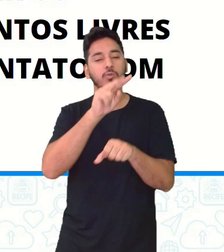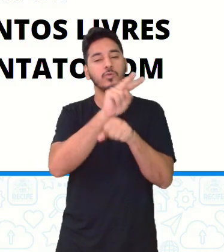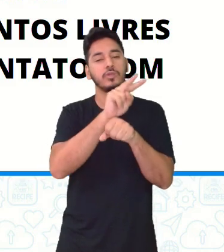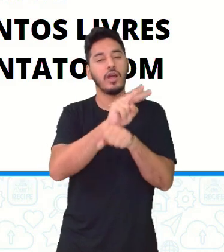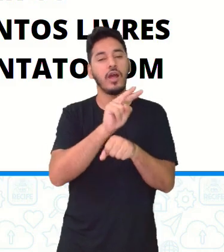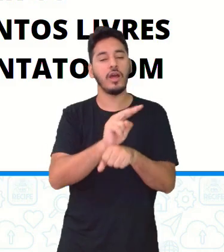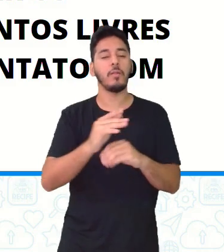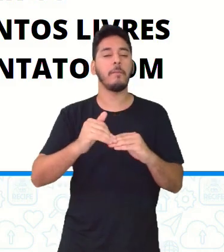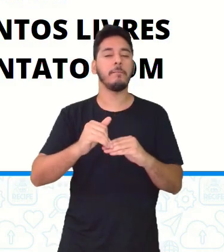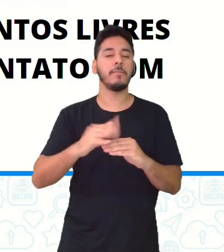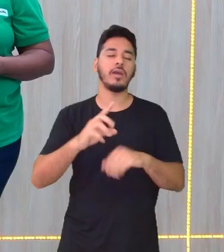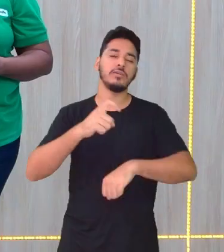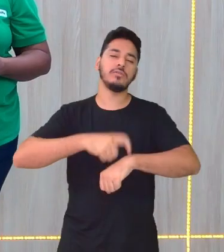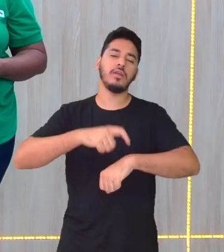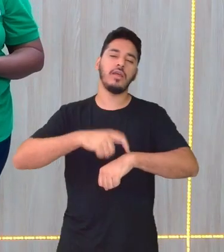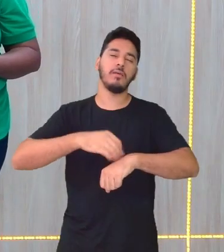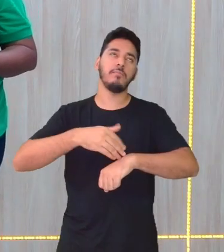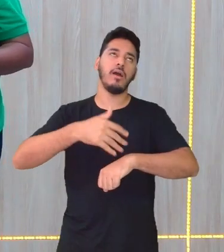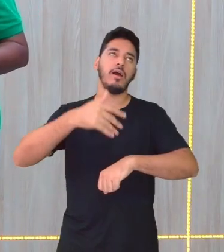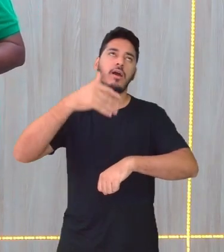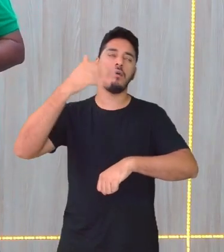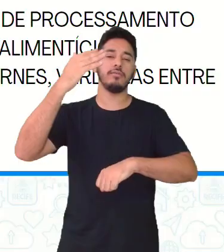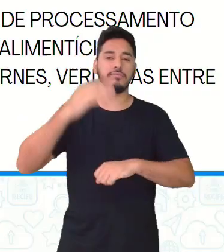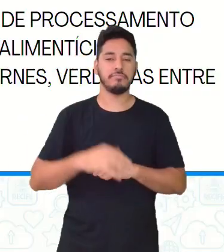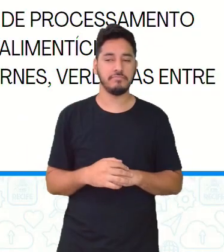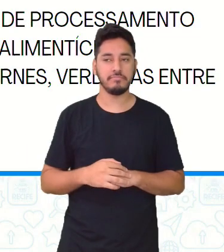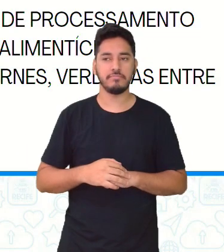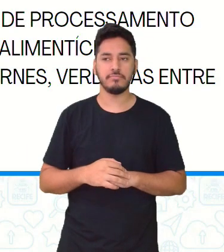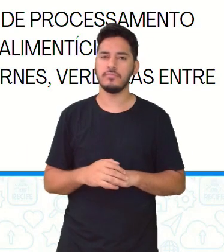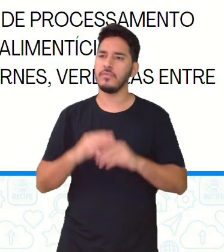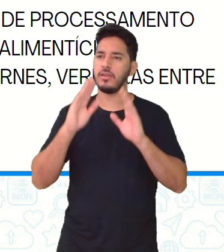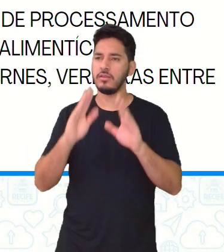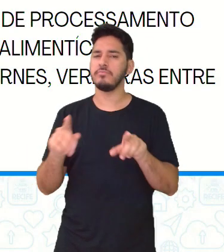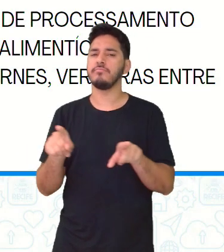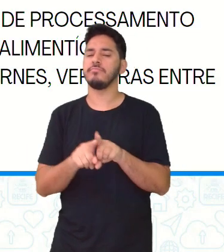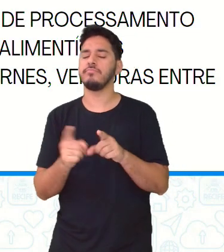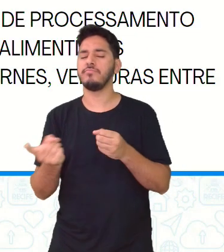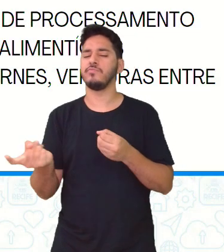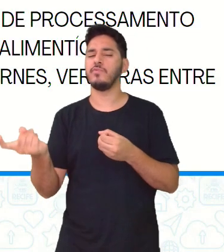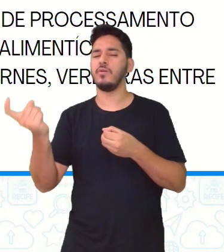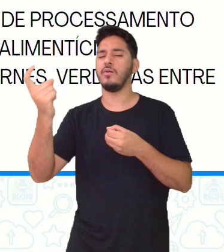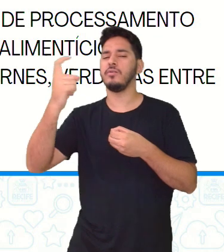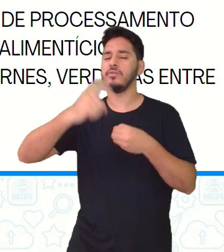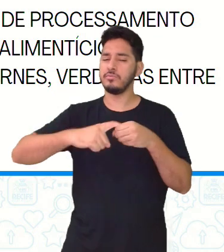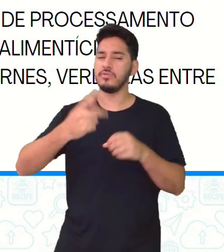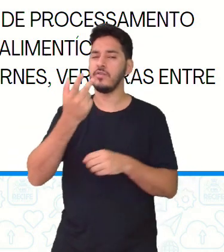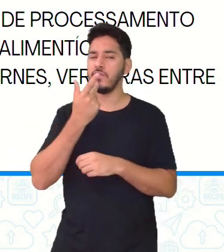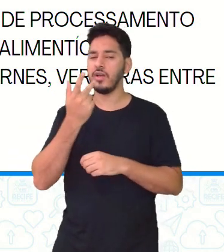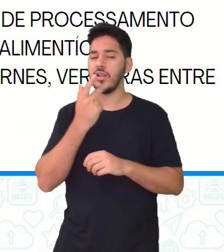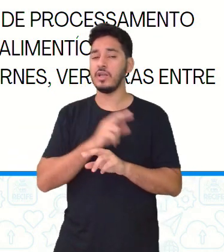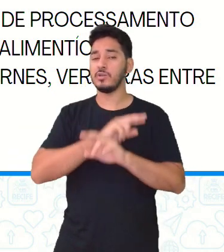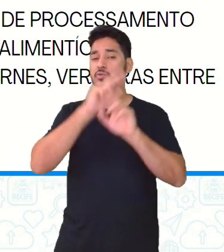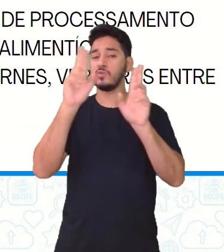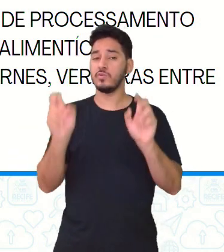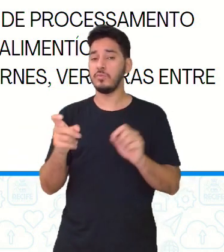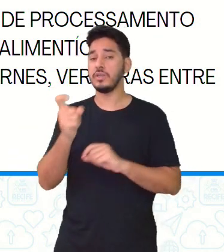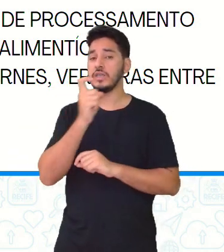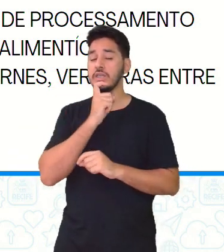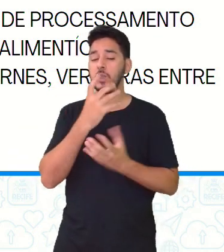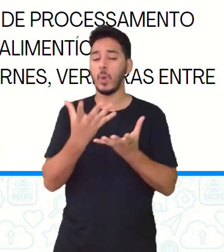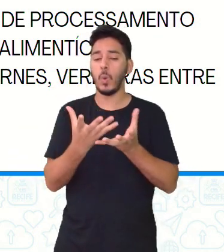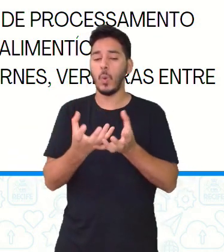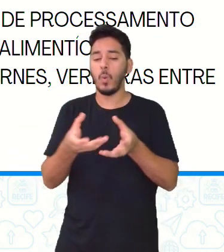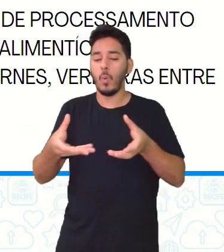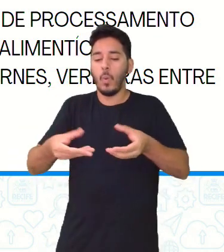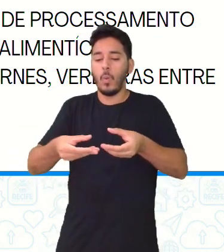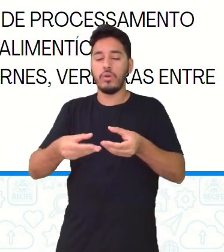por maior tempo. E aí a gente também voltamos aqui a falar sobre a questão do congelamento. Depois